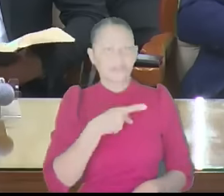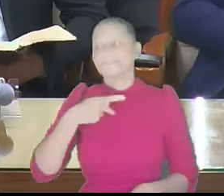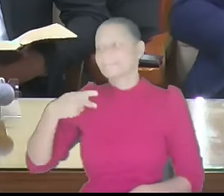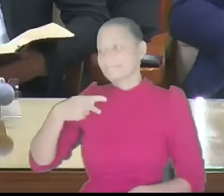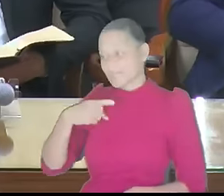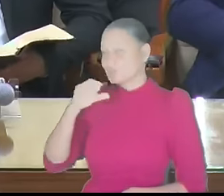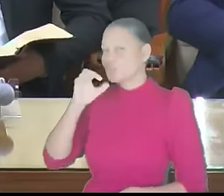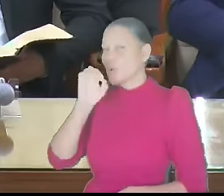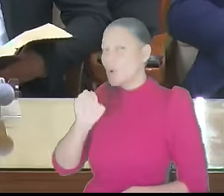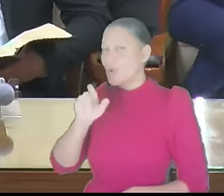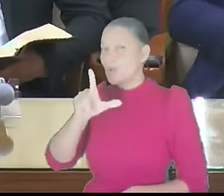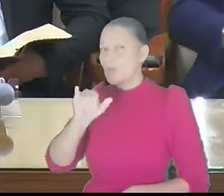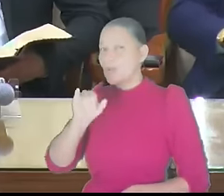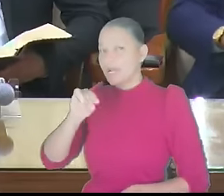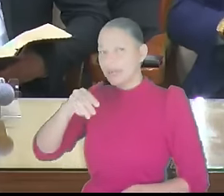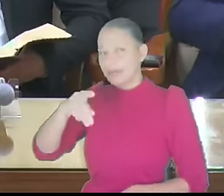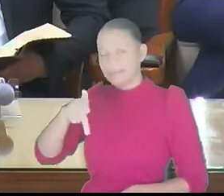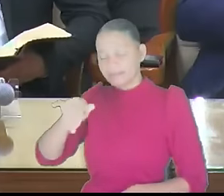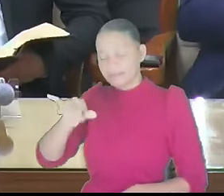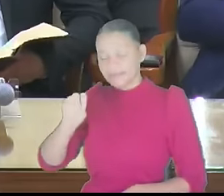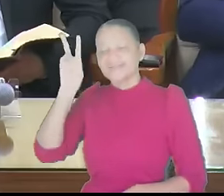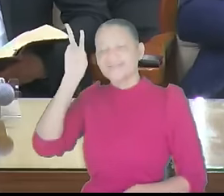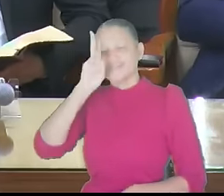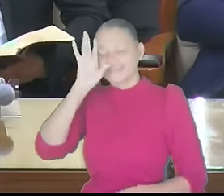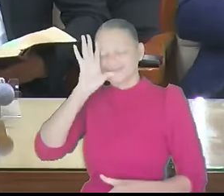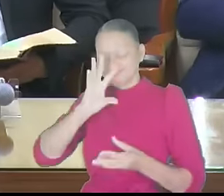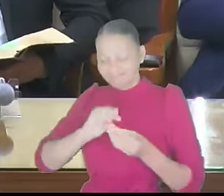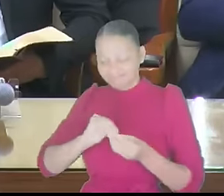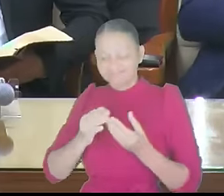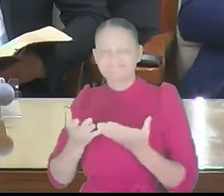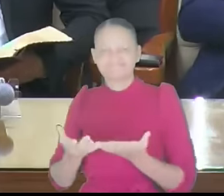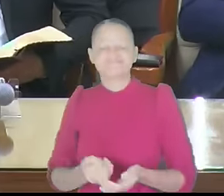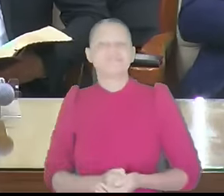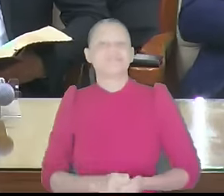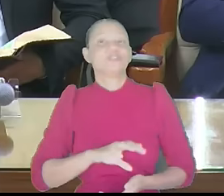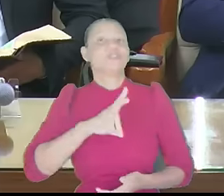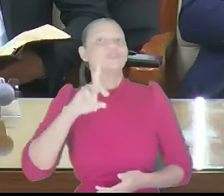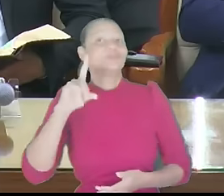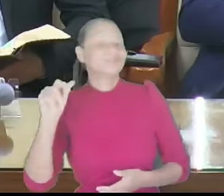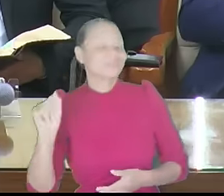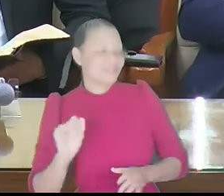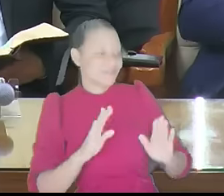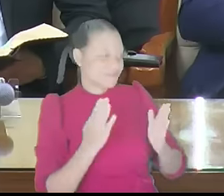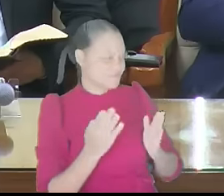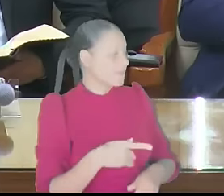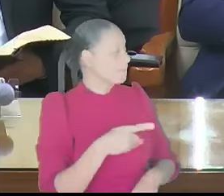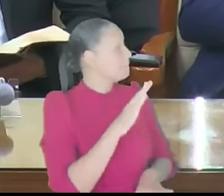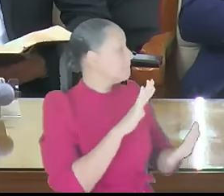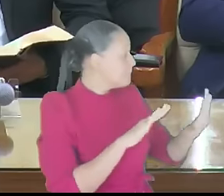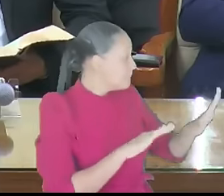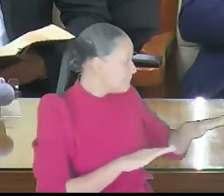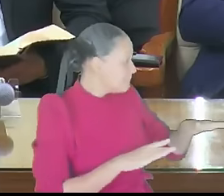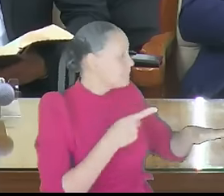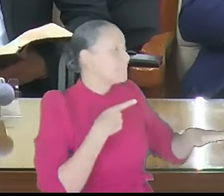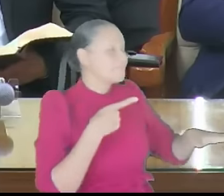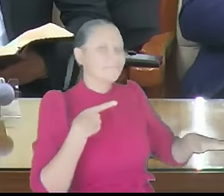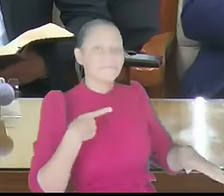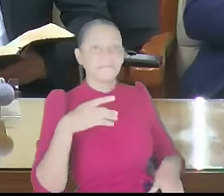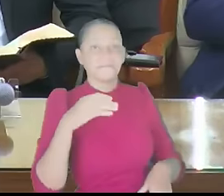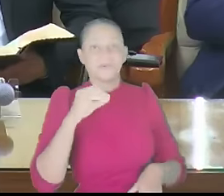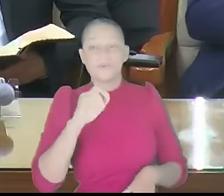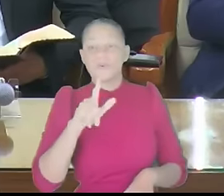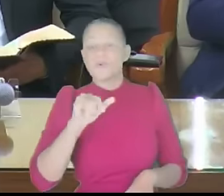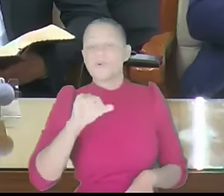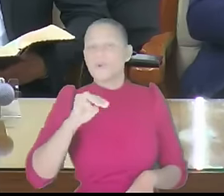lembrado. Lembra? Quando foi chegando a festa, eu disse: Pastor Olímpio, ligue para ele. Não era pastor ainda, era diácono,